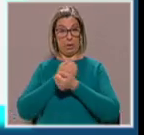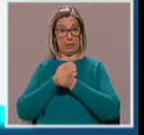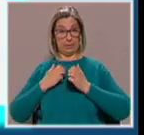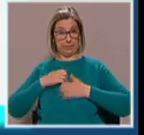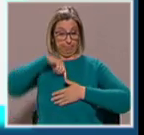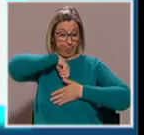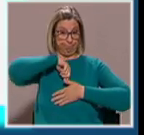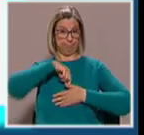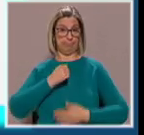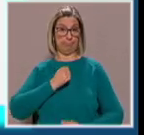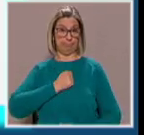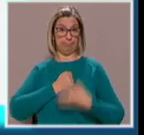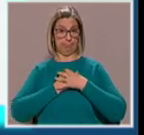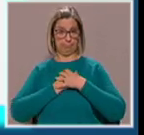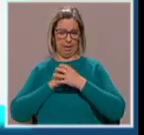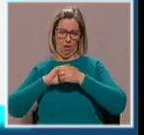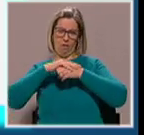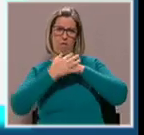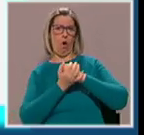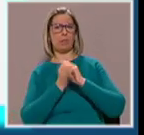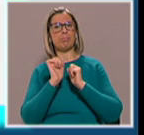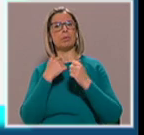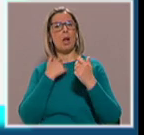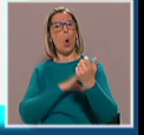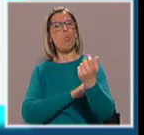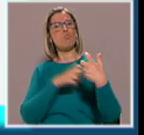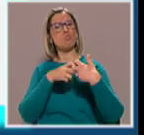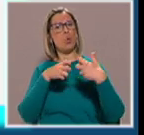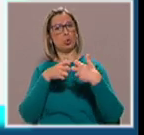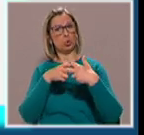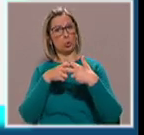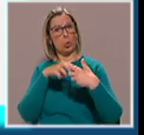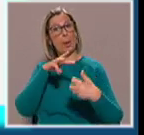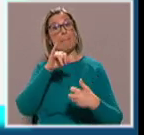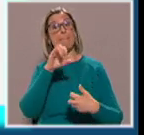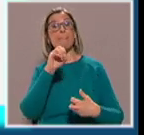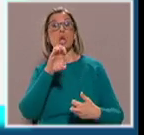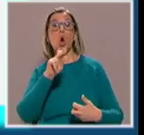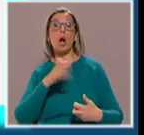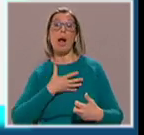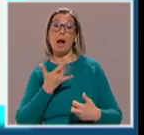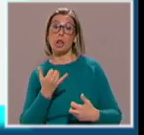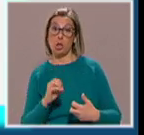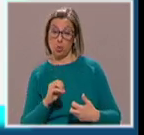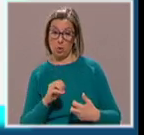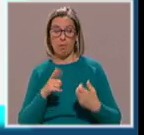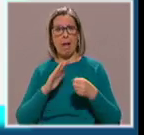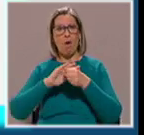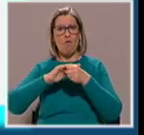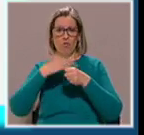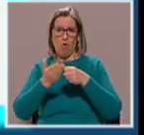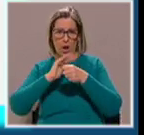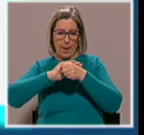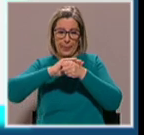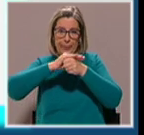constituído principalmente por tecido muscular, o miocárdio. O miocárdio é revestido externamente por uma